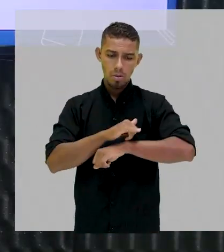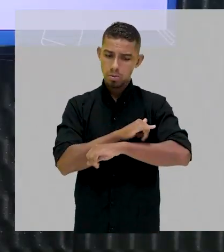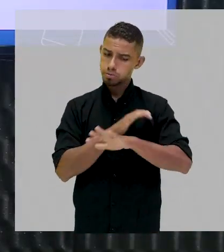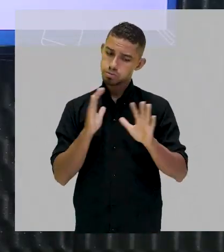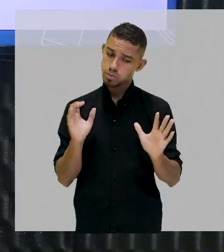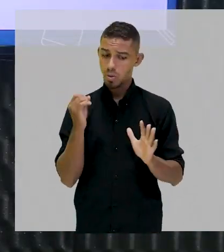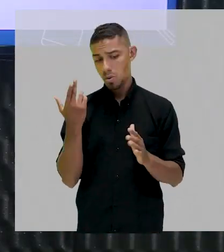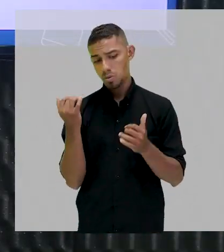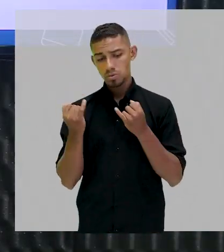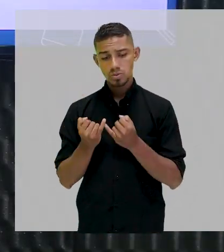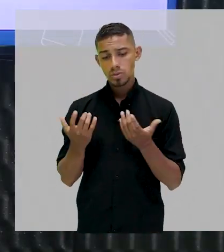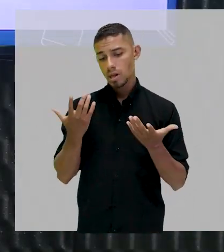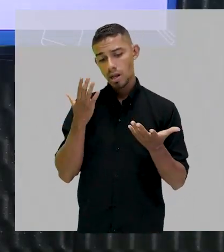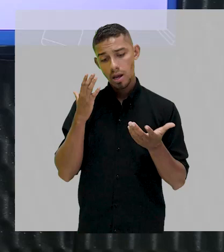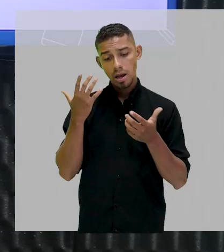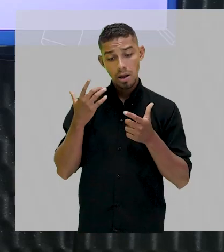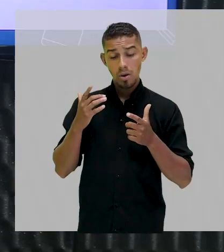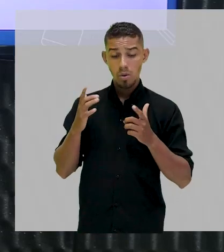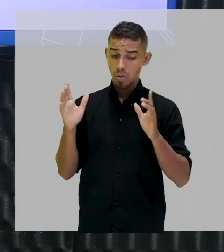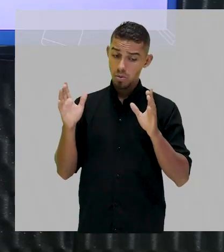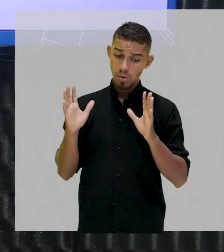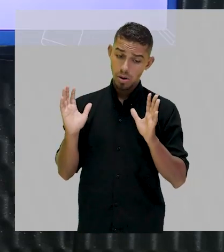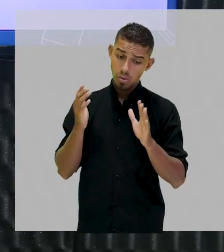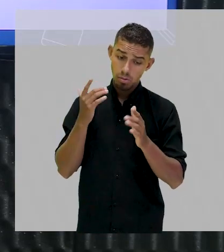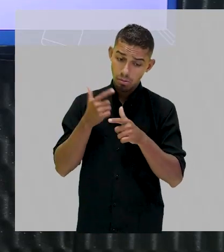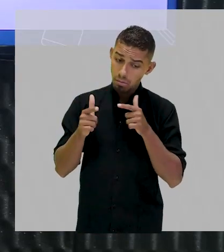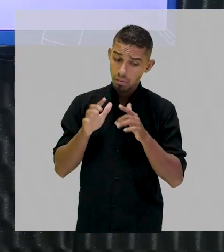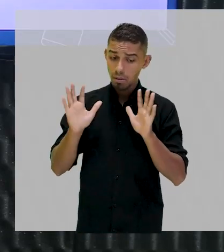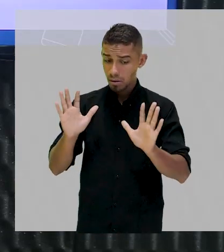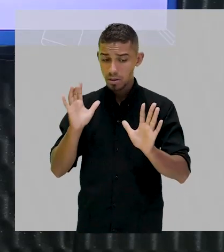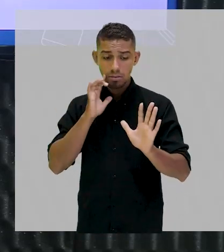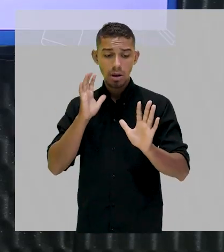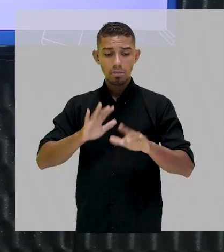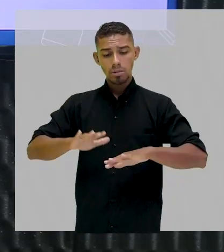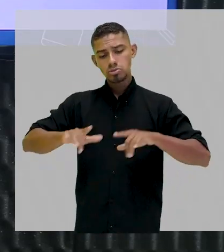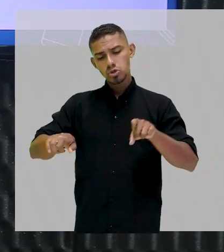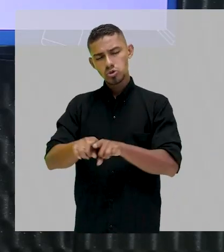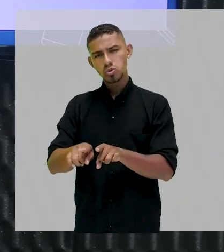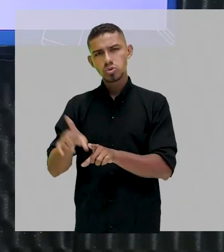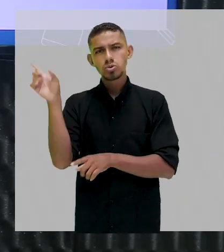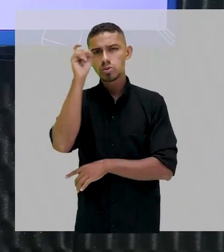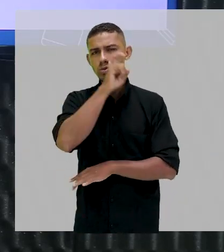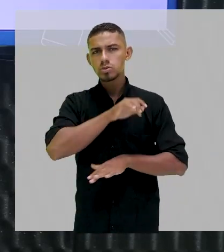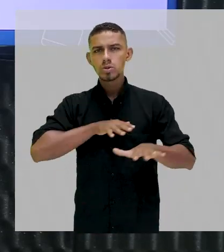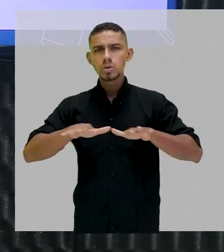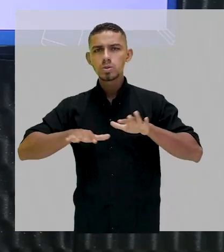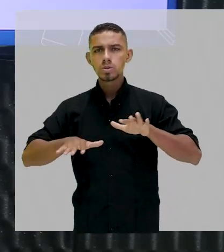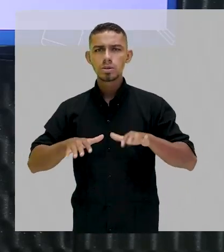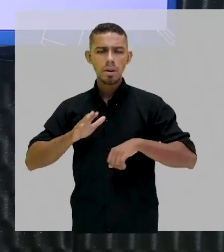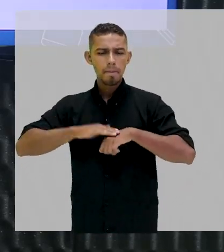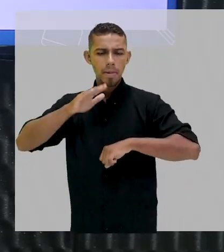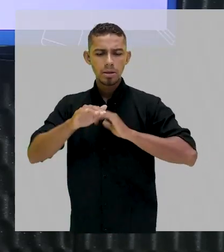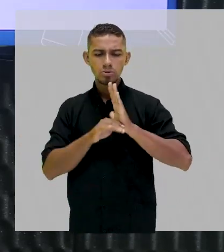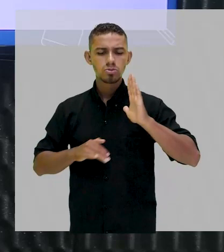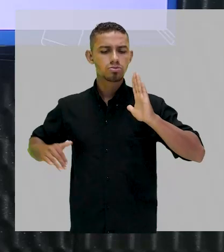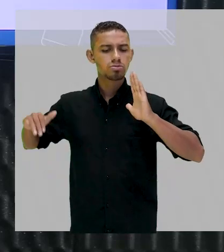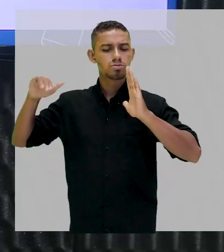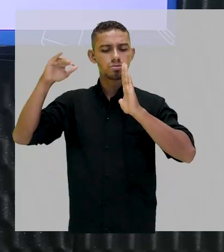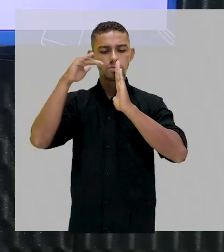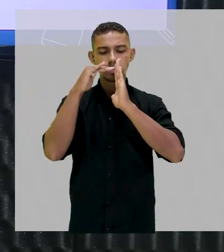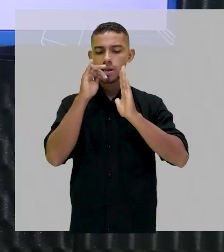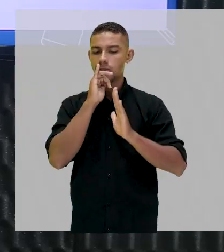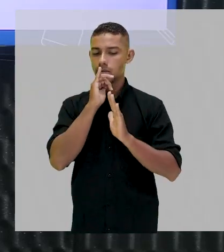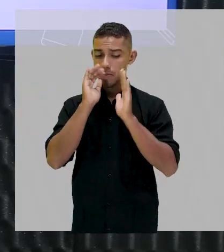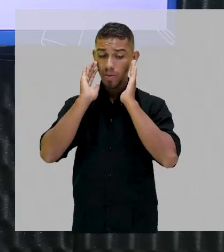físicas, como dificultar movimentos, levando o aluno a níveis mais avançados. Aqui nós podemos entrar